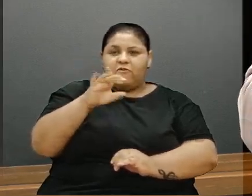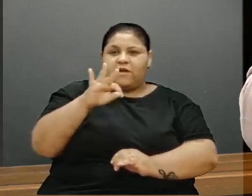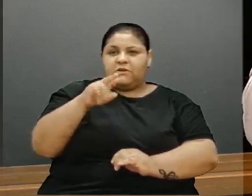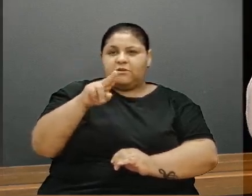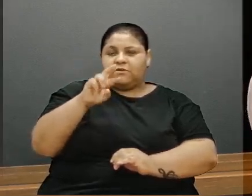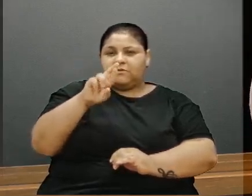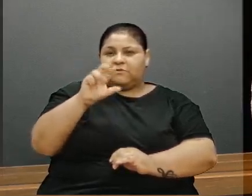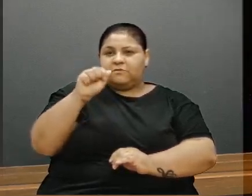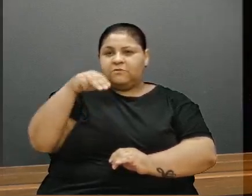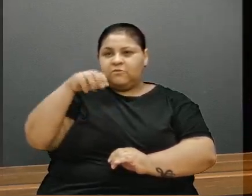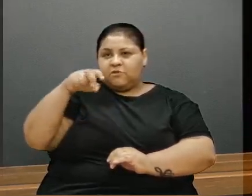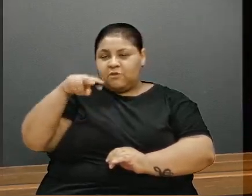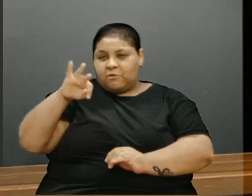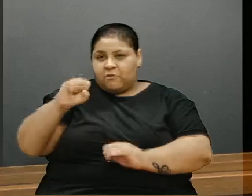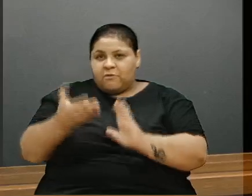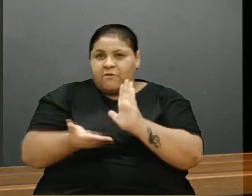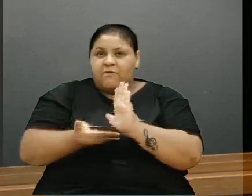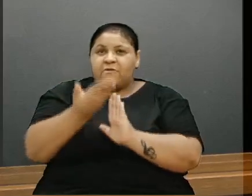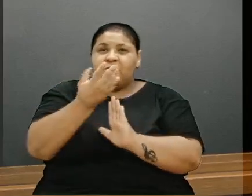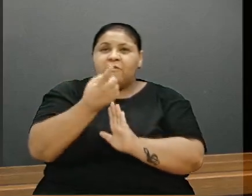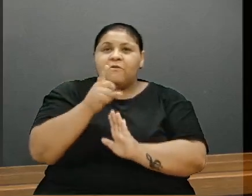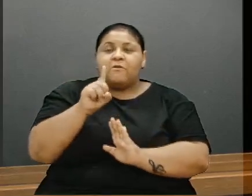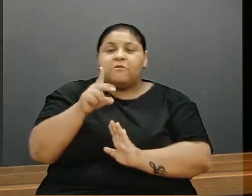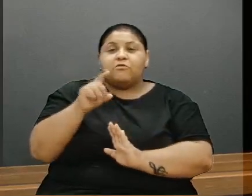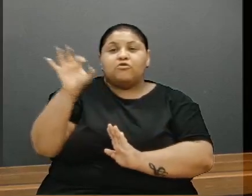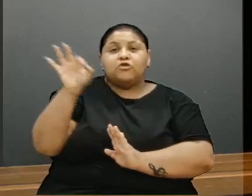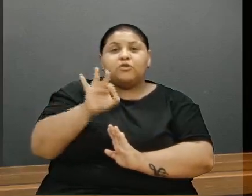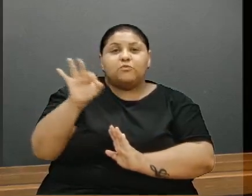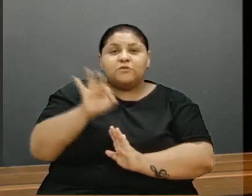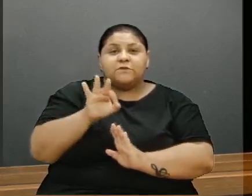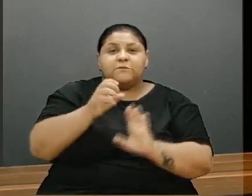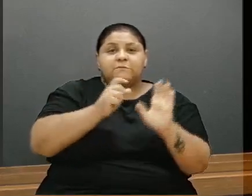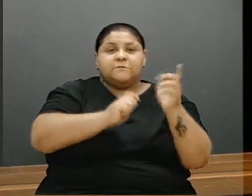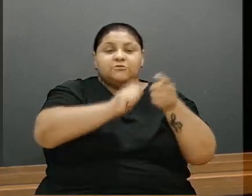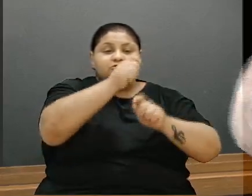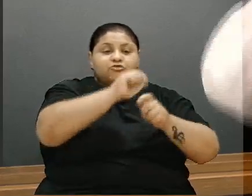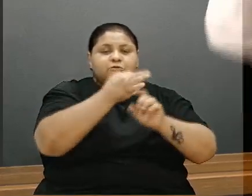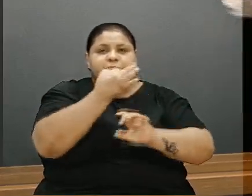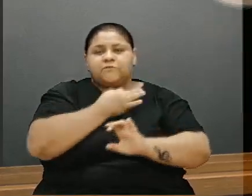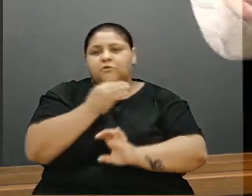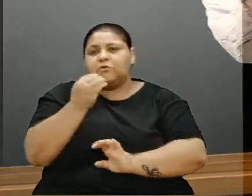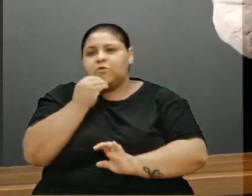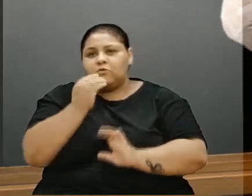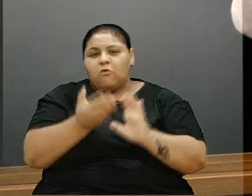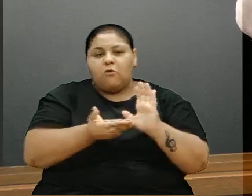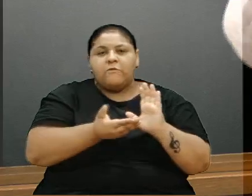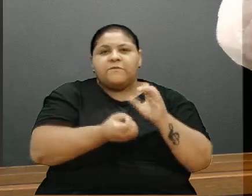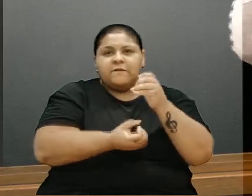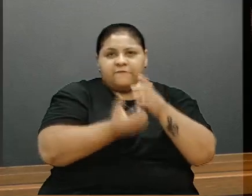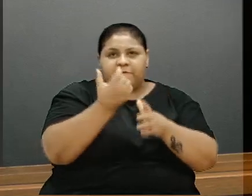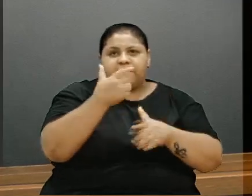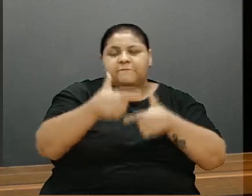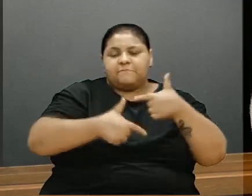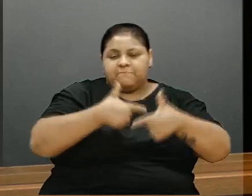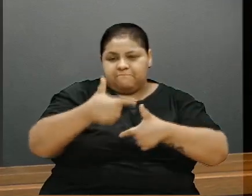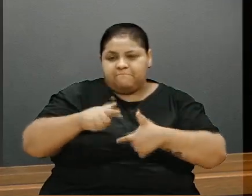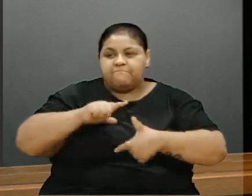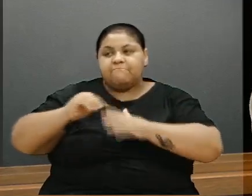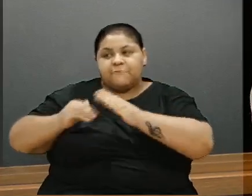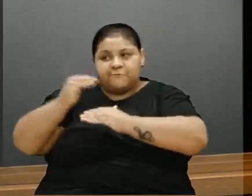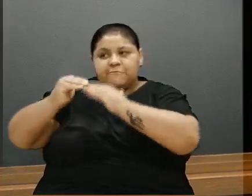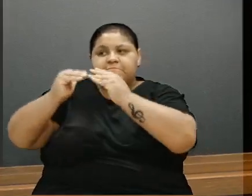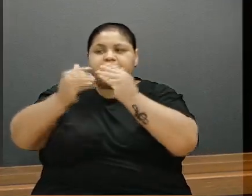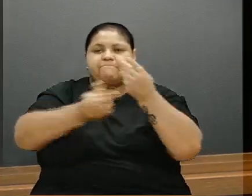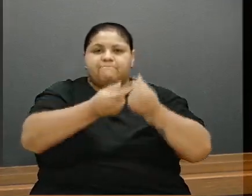o faturamento aumentou mais de 12% das nossas indústrias em Caxias do Sul. Então, houve a criação de emprego, houve um maior desenvolvimento na